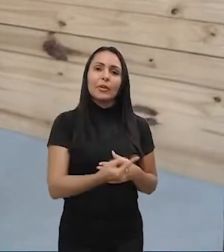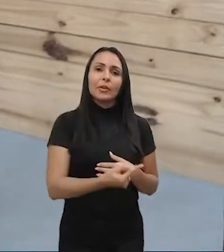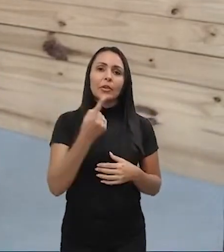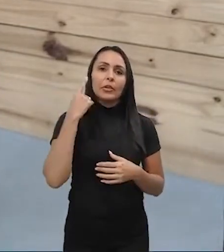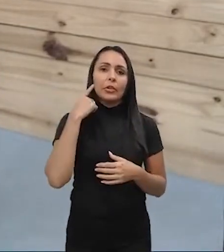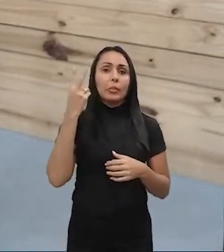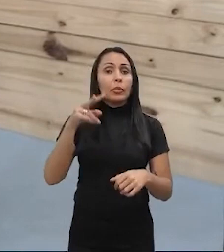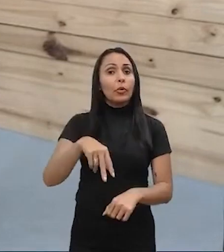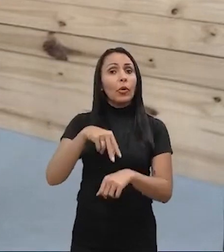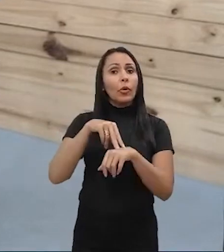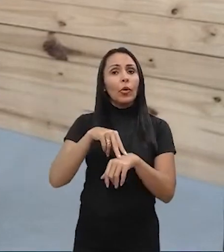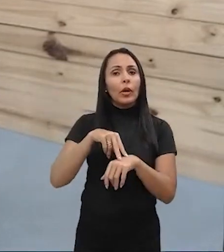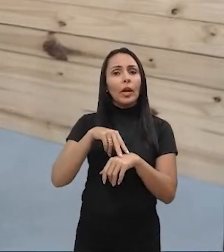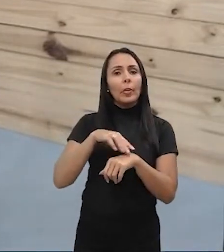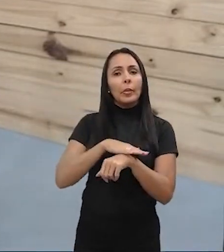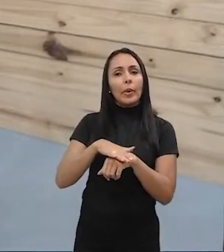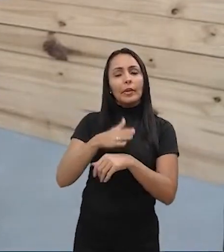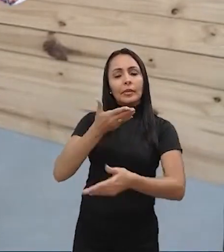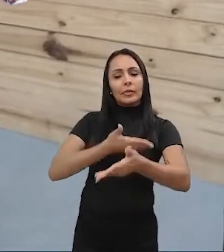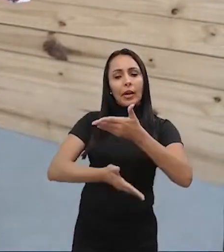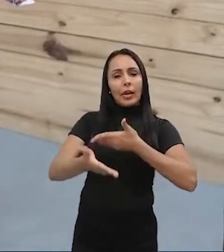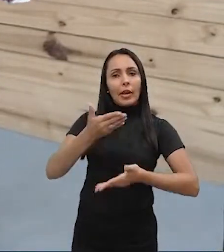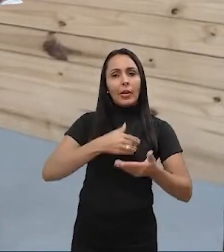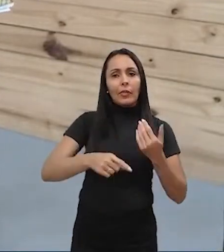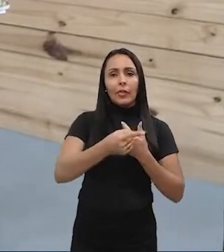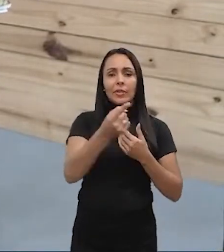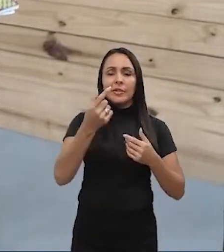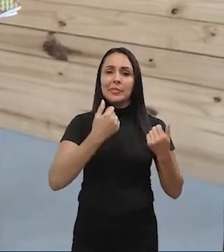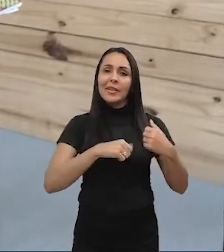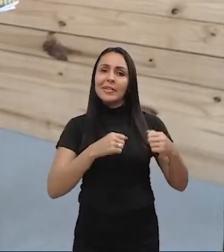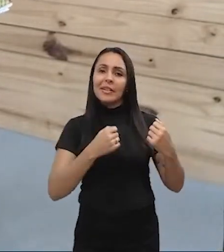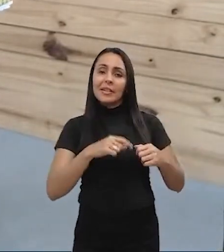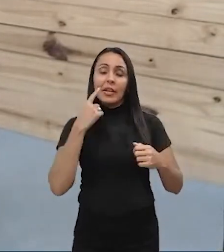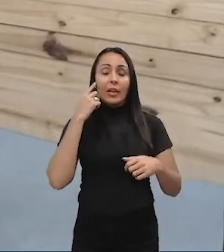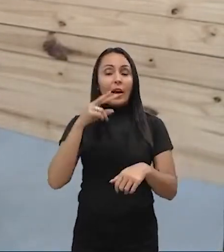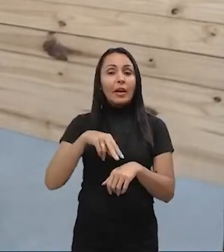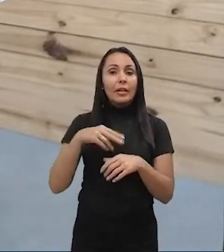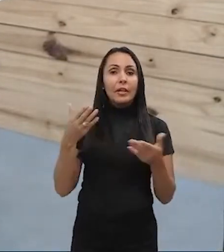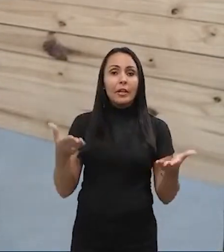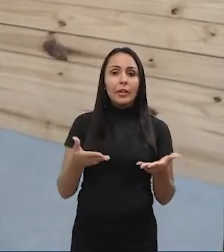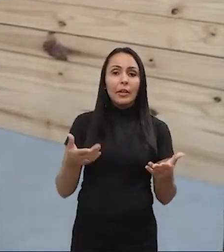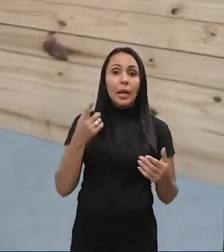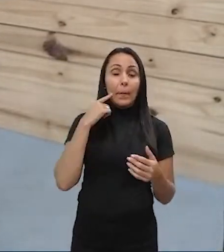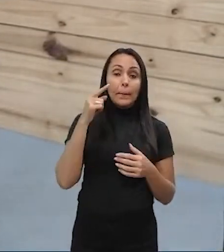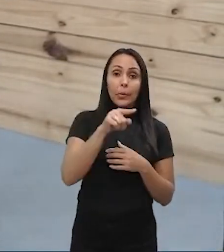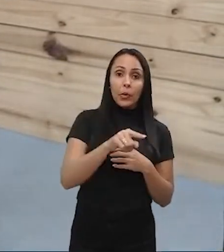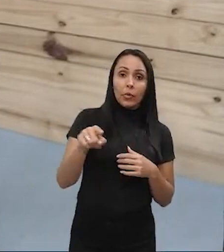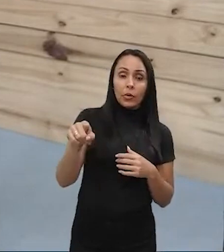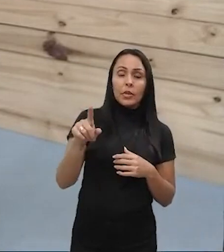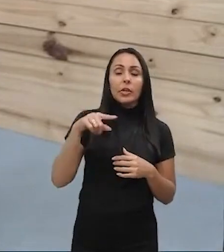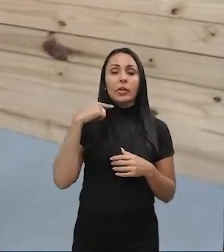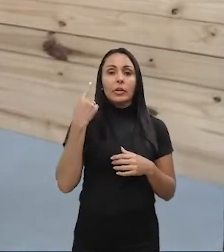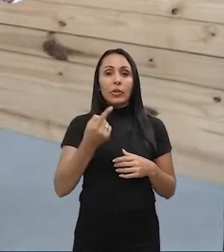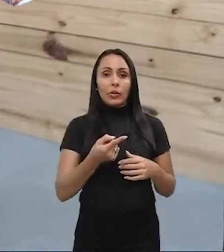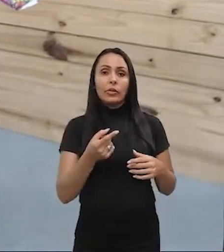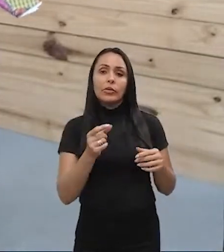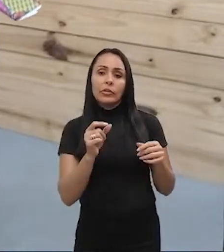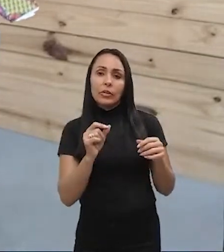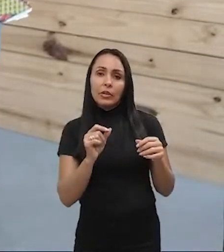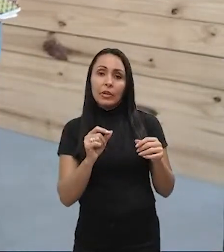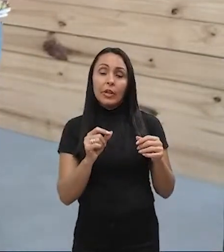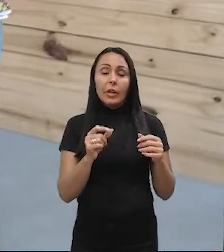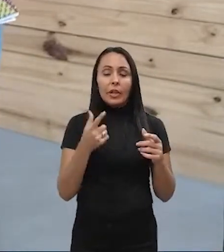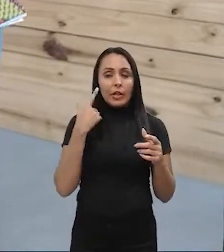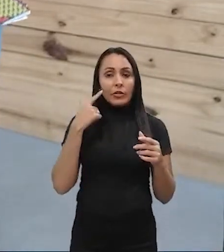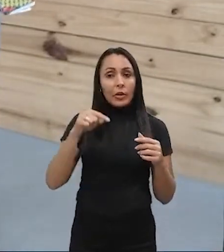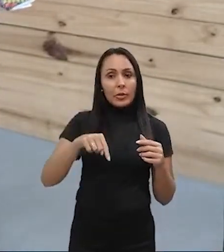nos colocando para falar com vocês. É um momento em que vocês precisam estar aqui. Mas é por vocês que nós estamos. É por vocês que nós